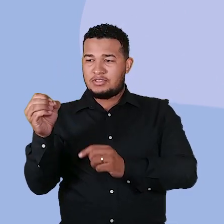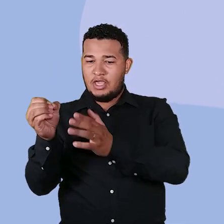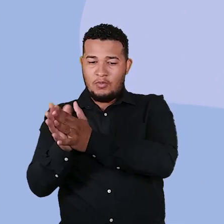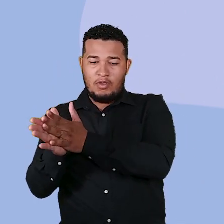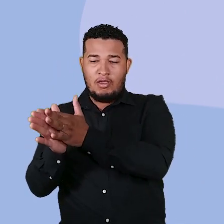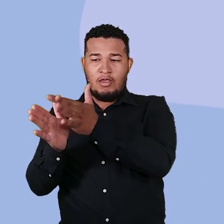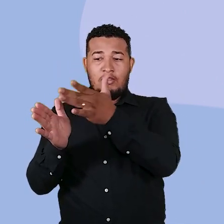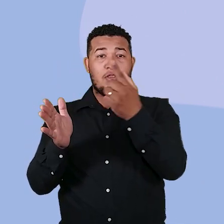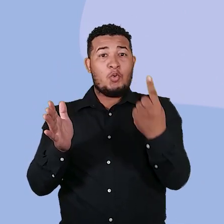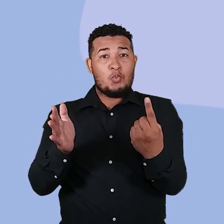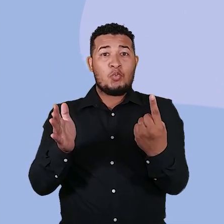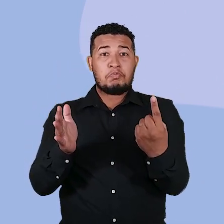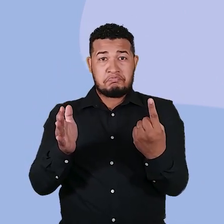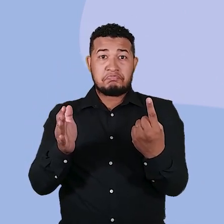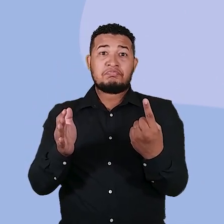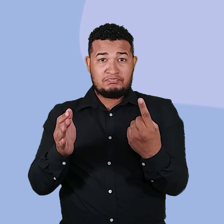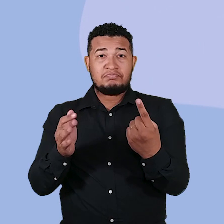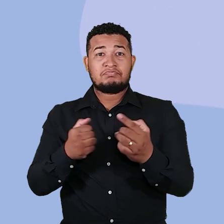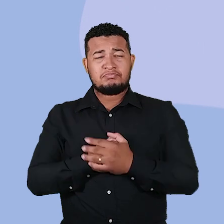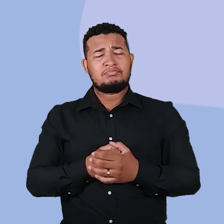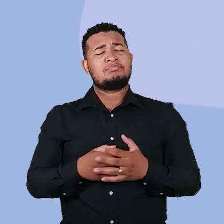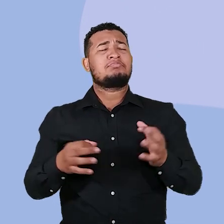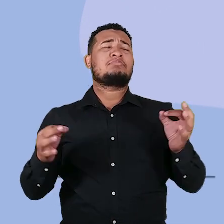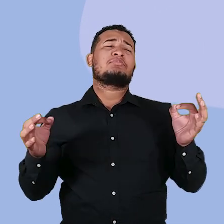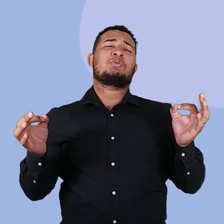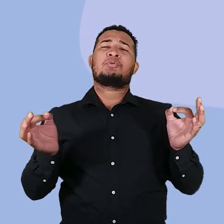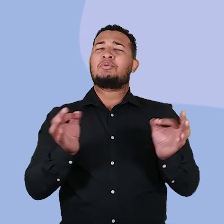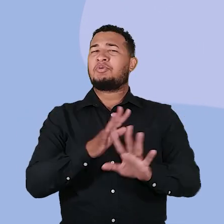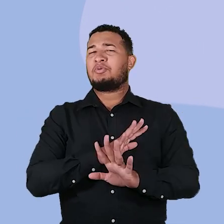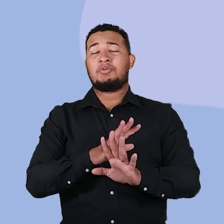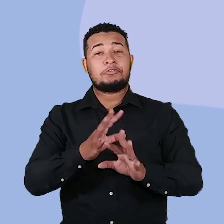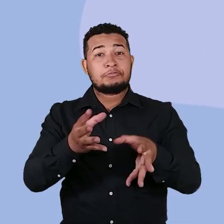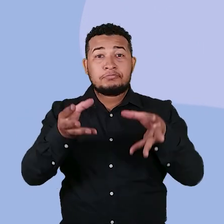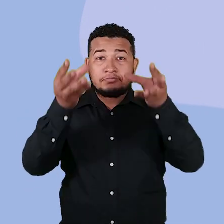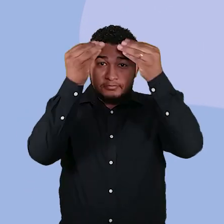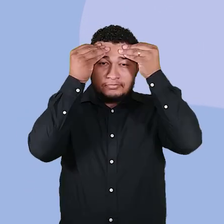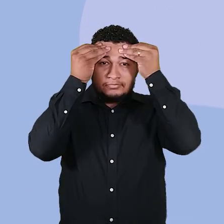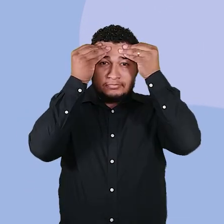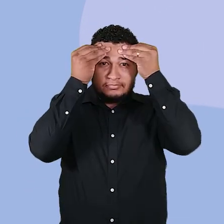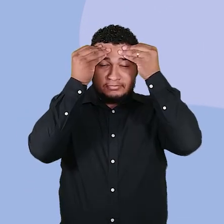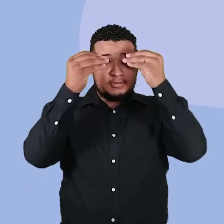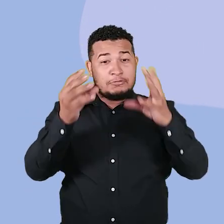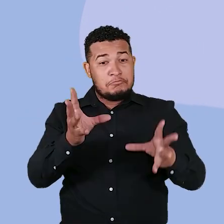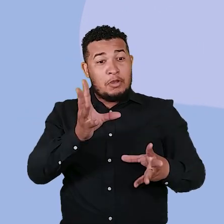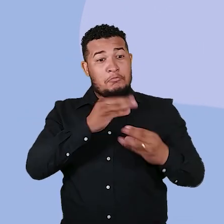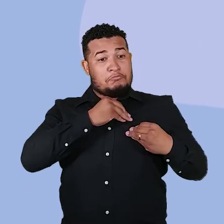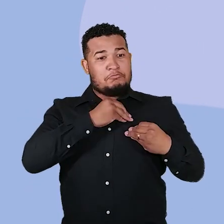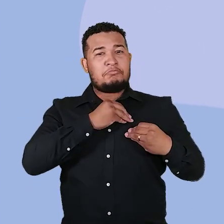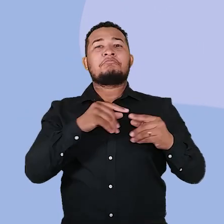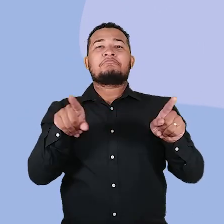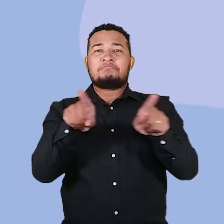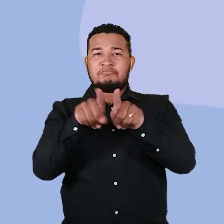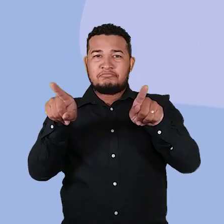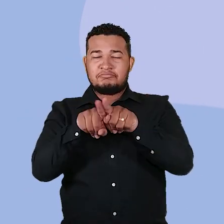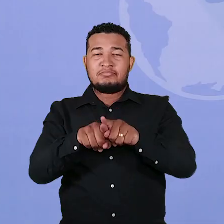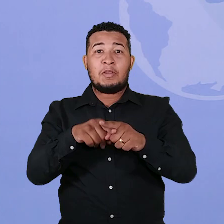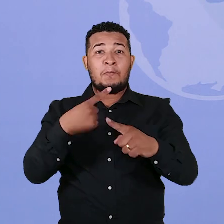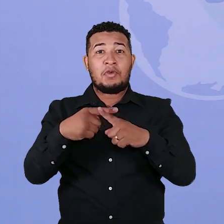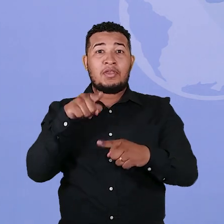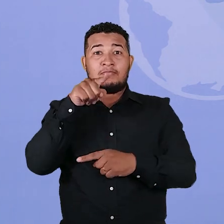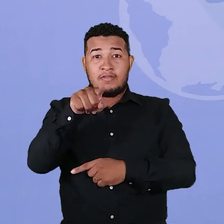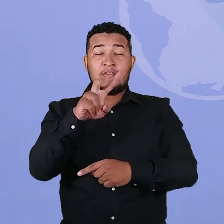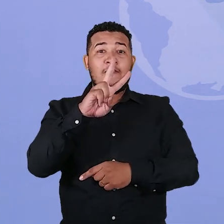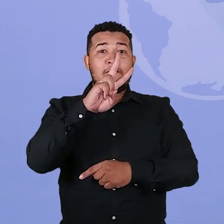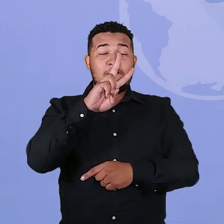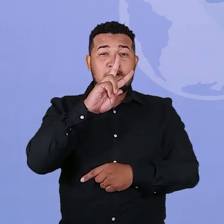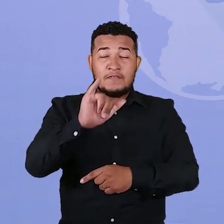ela vai de 0 a 1 então não é gente pronto guarde isso aí no seu coração